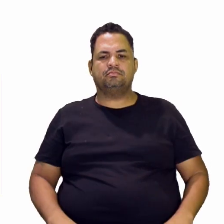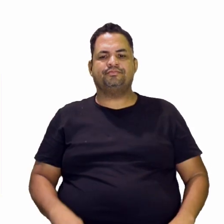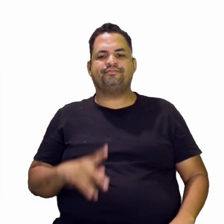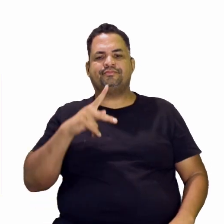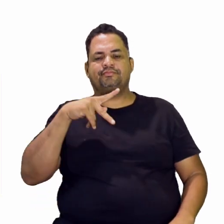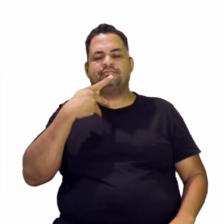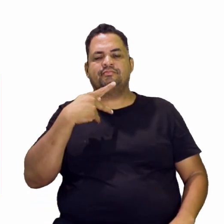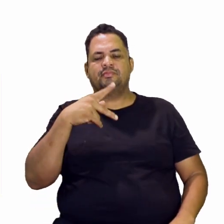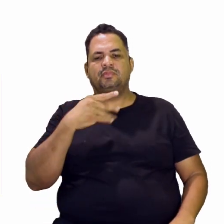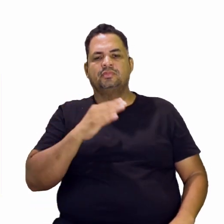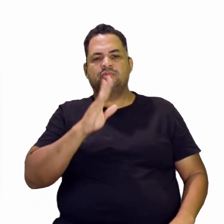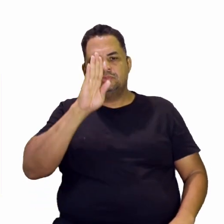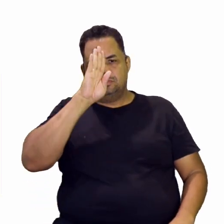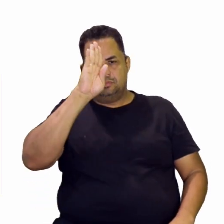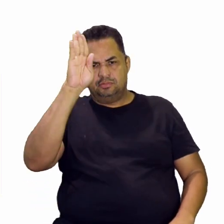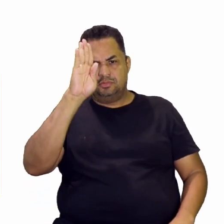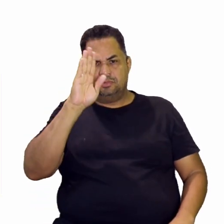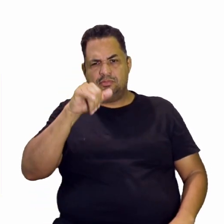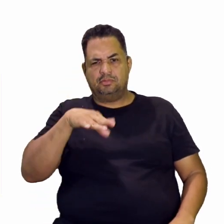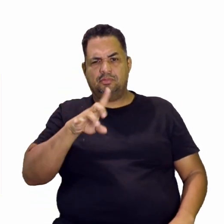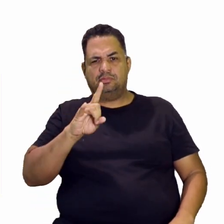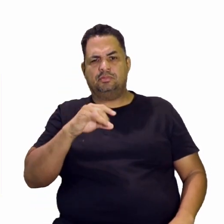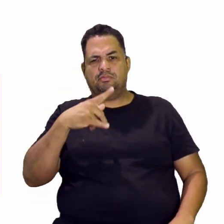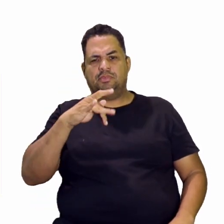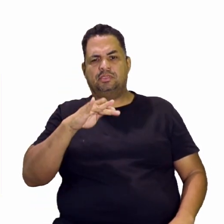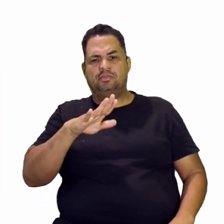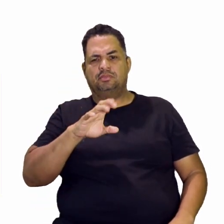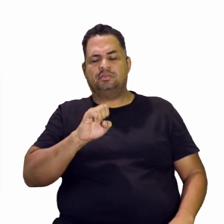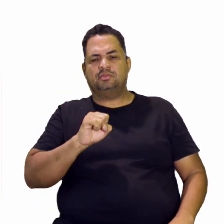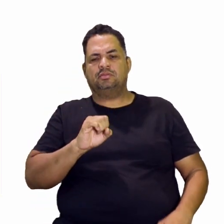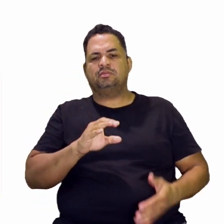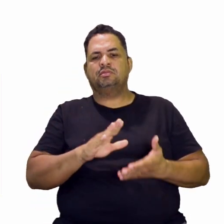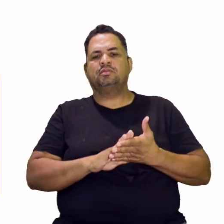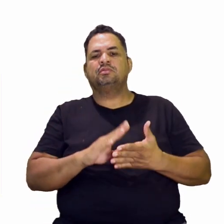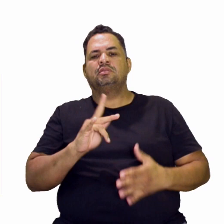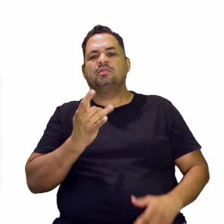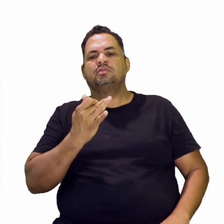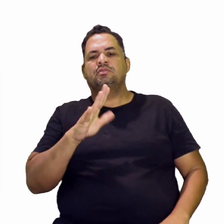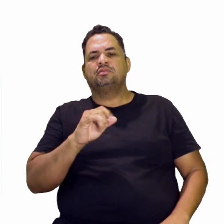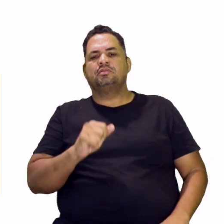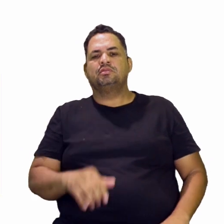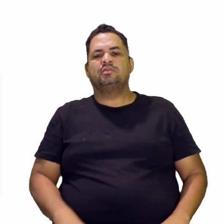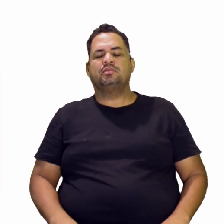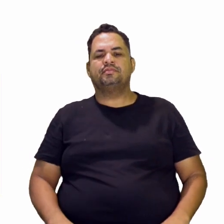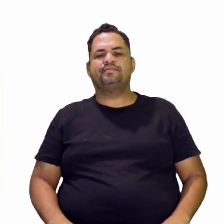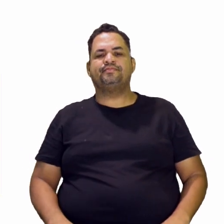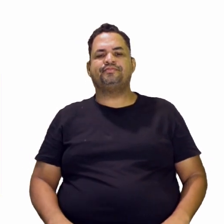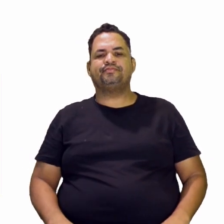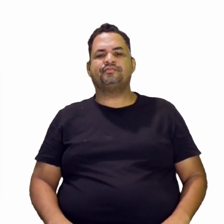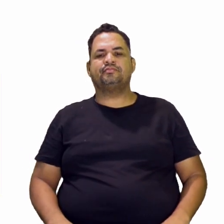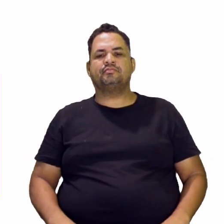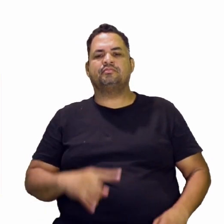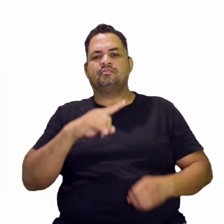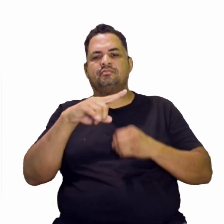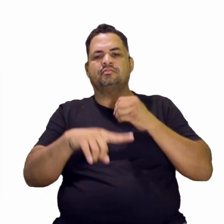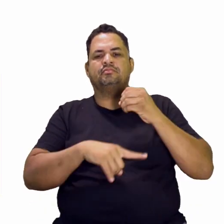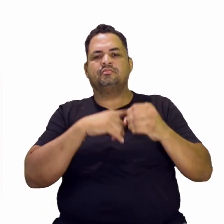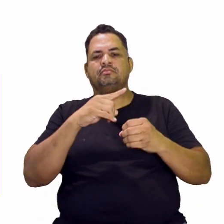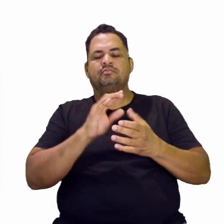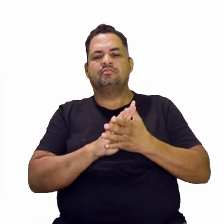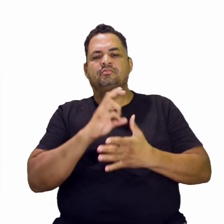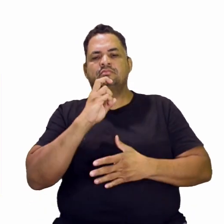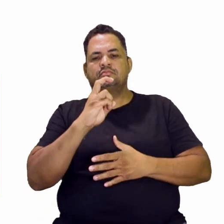falou dos principais monossacarídeos, que são as pentoses e as hexoses, ou seja, átomos com